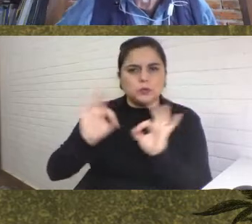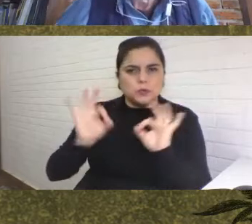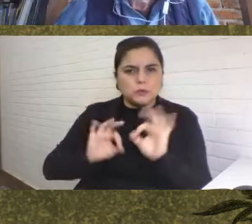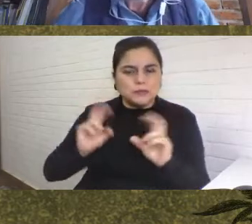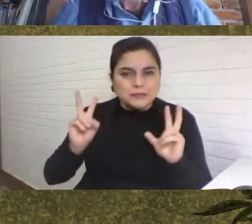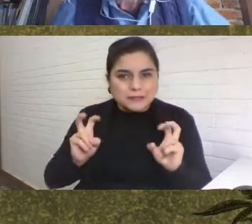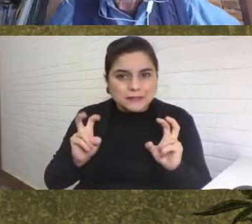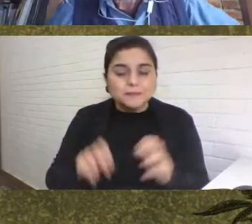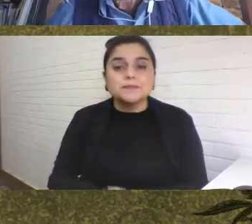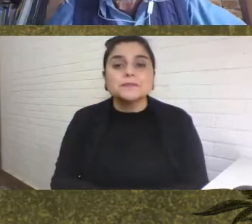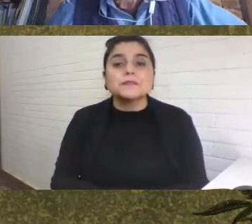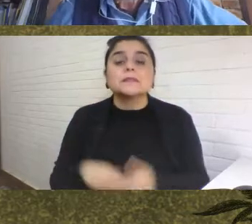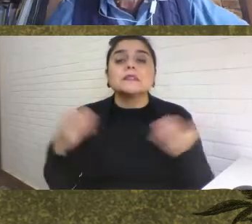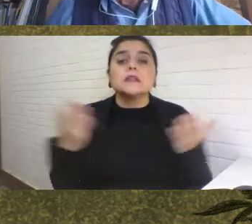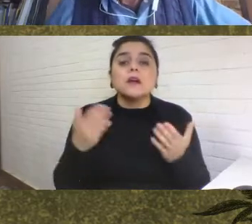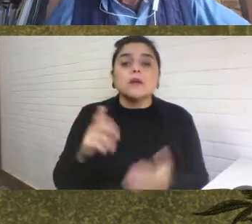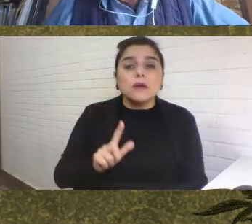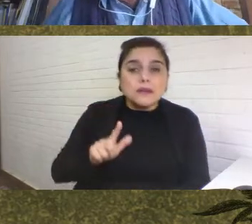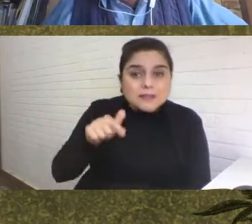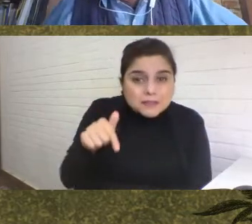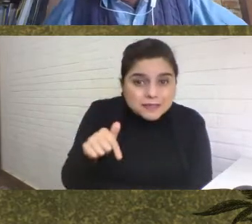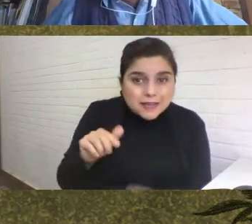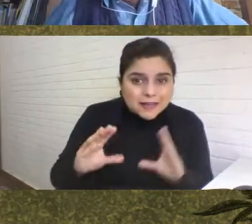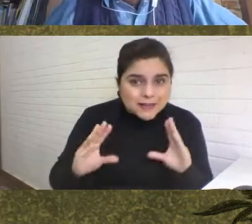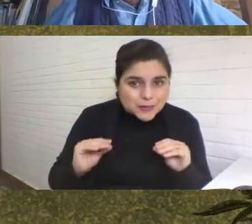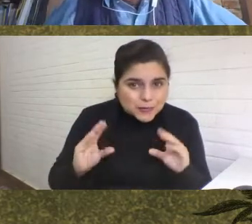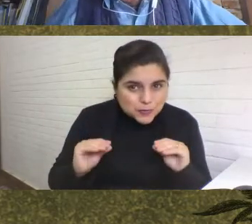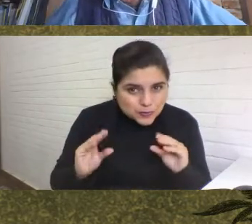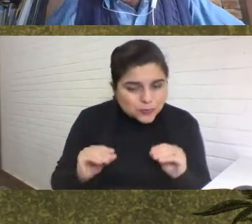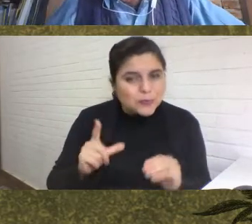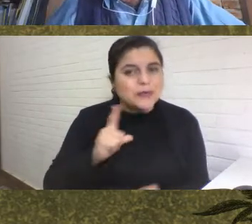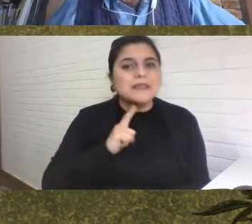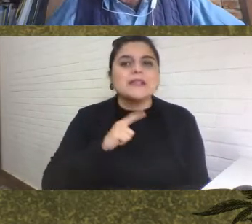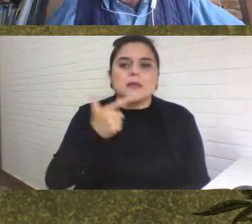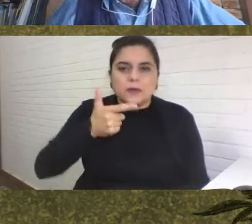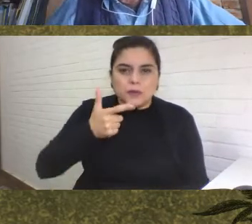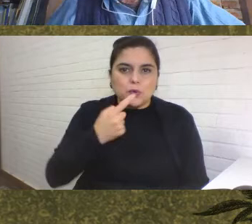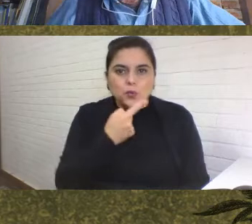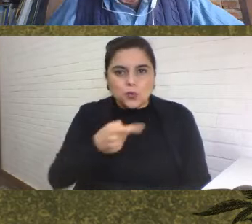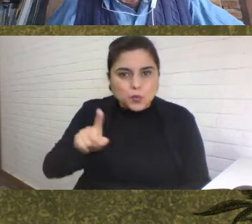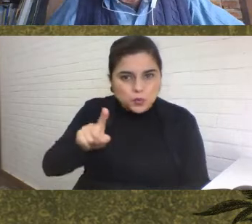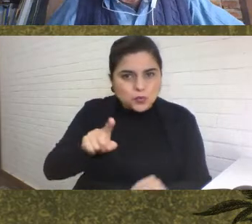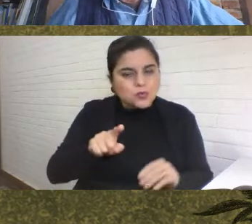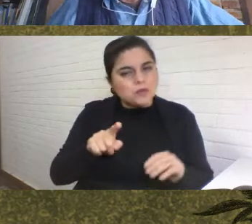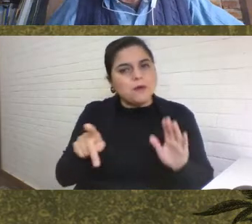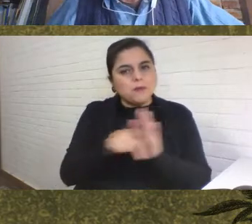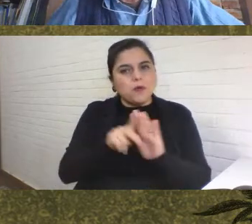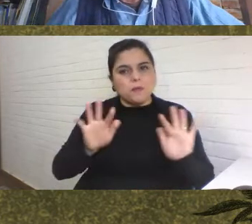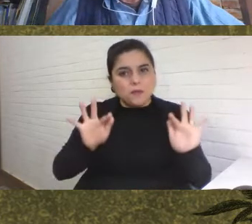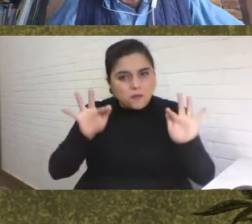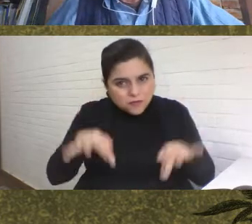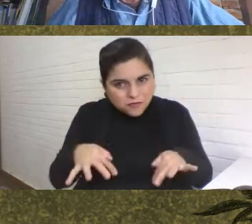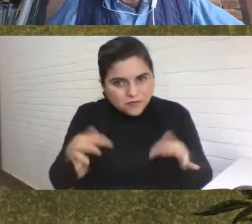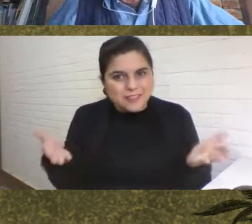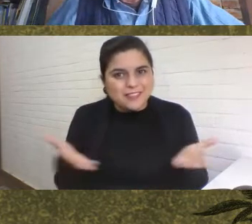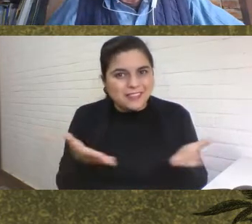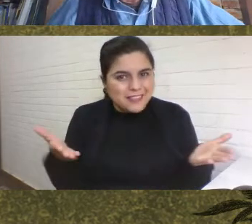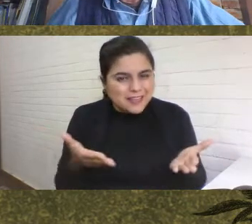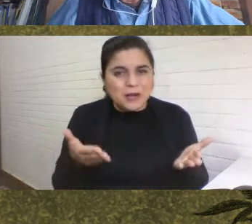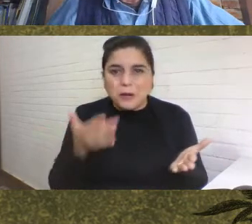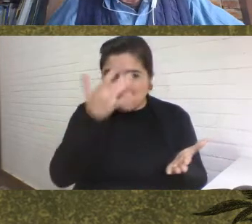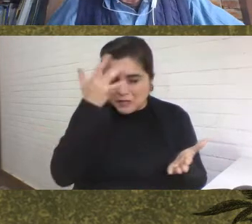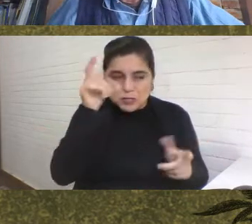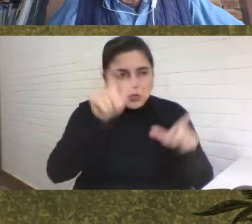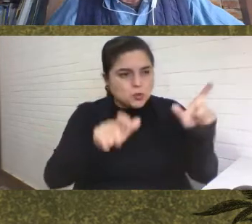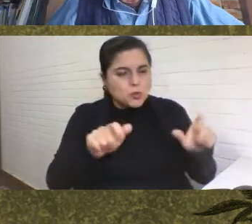às 19 horas, nós temos, então, a mesa de encerramento, também com várias pessoas incríveis, estamos soltando